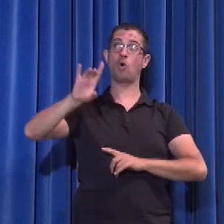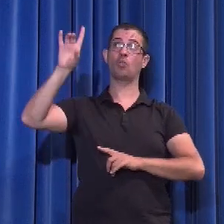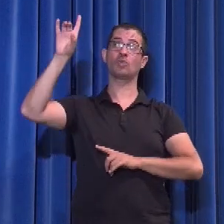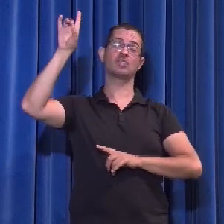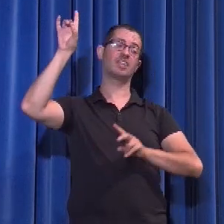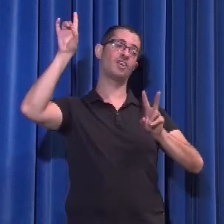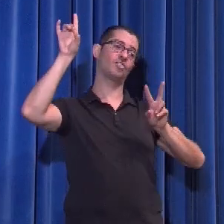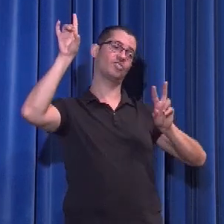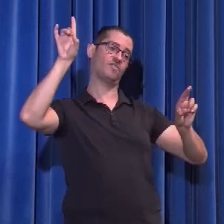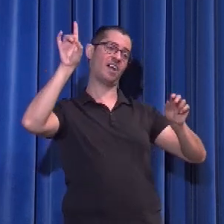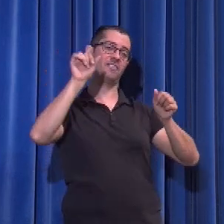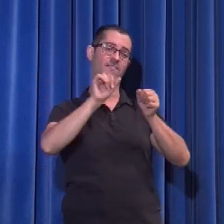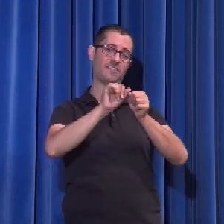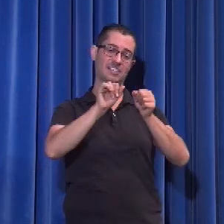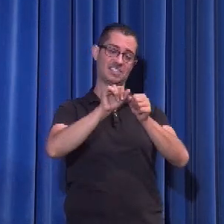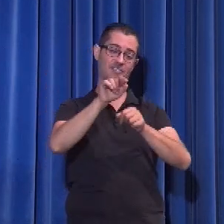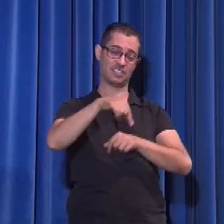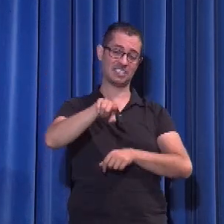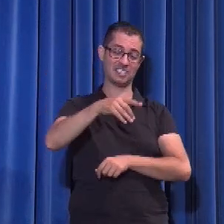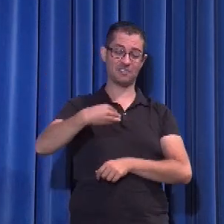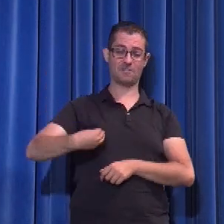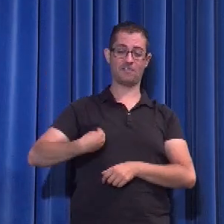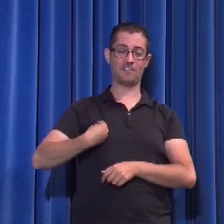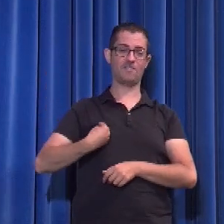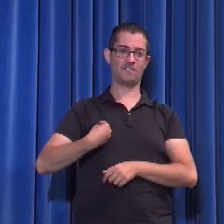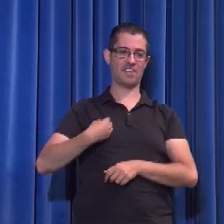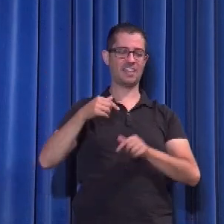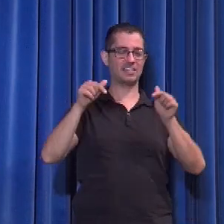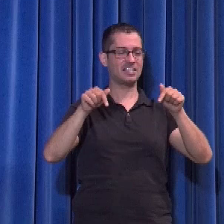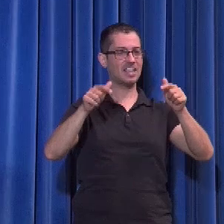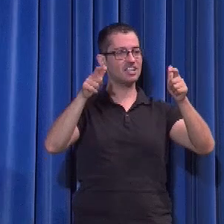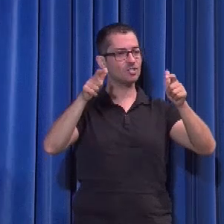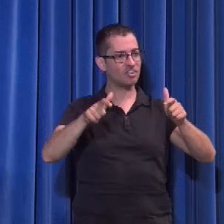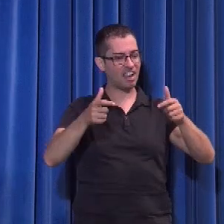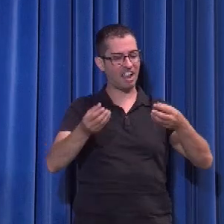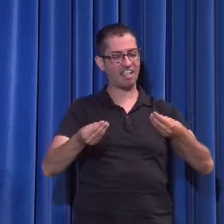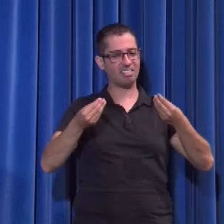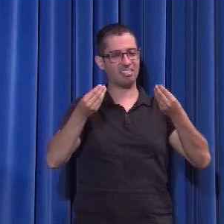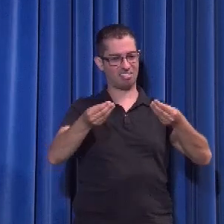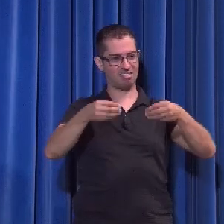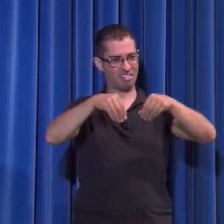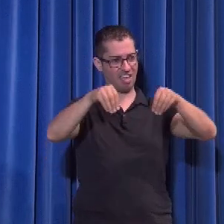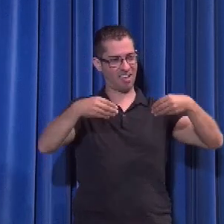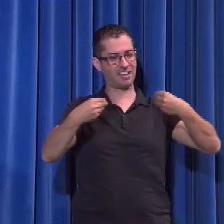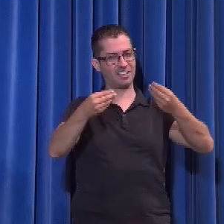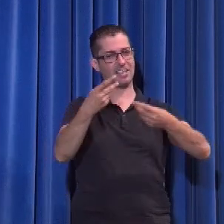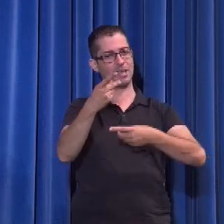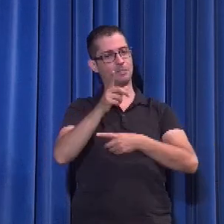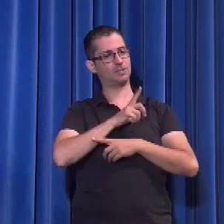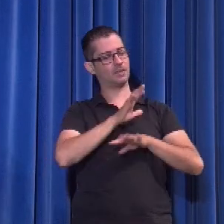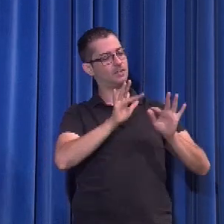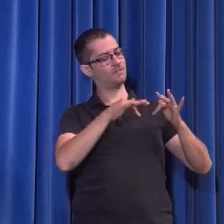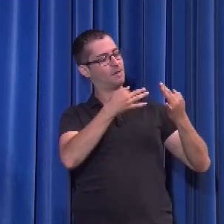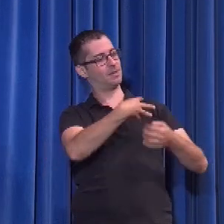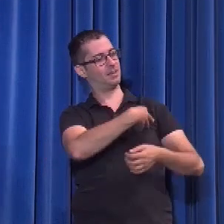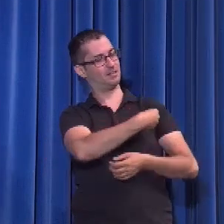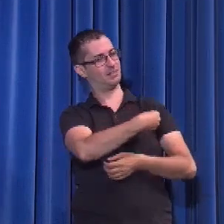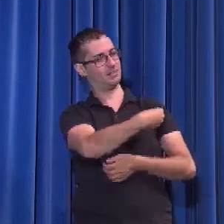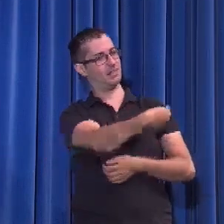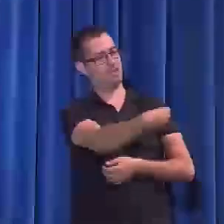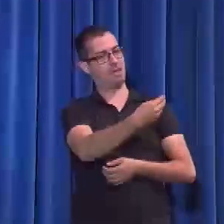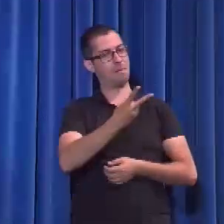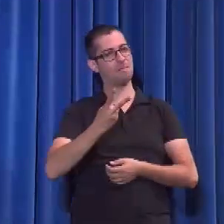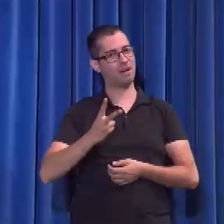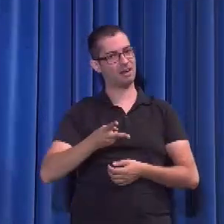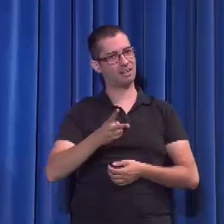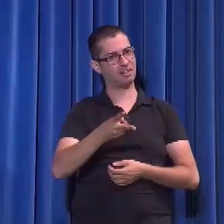habitar neste lugar, na terra que dei a vossos pais, desde os tempos antigos e para sempre. Então Deus